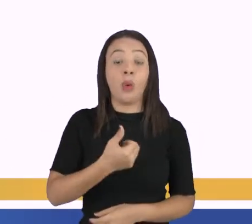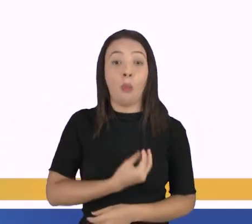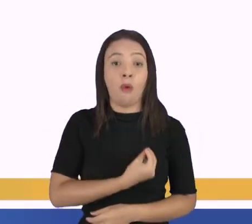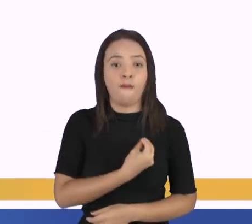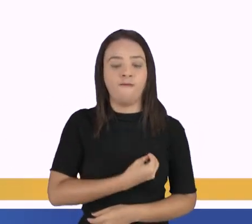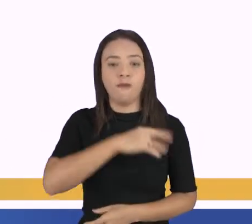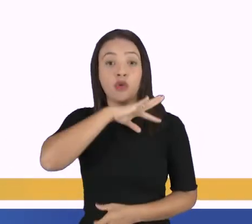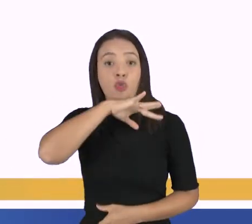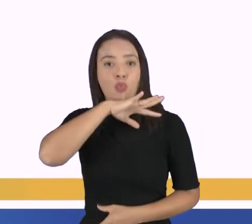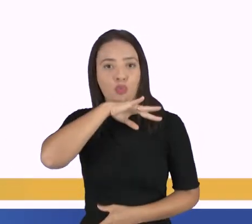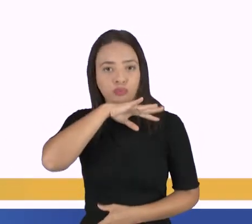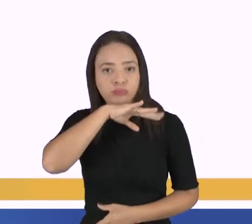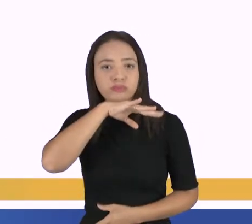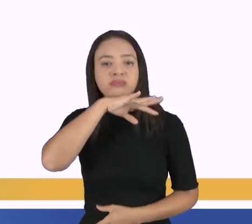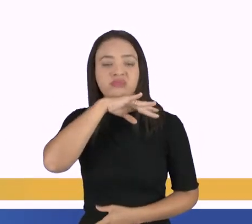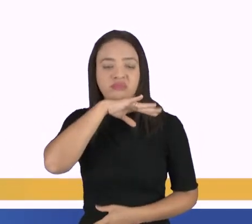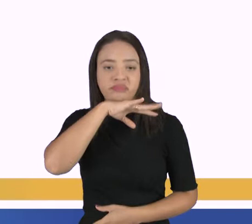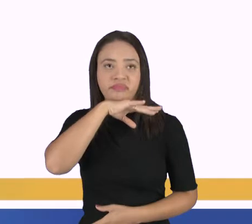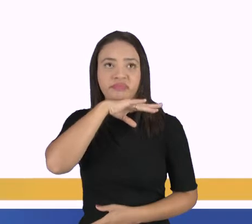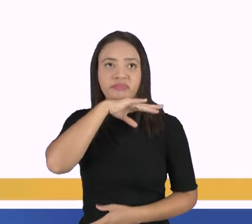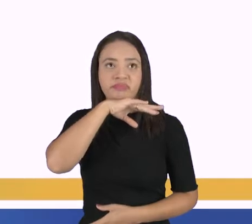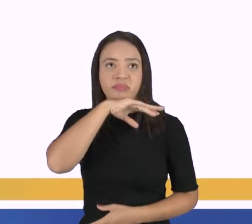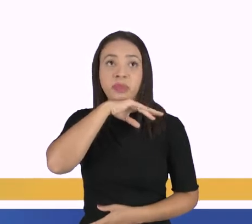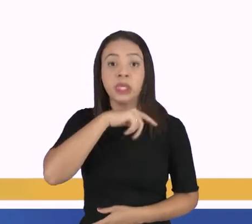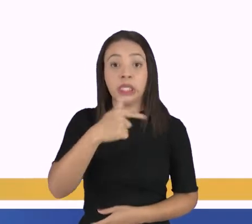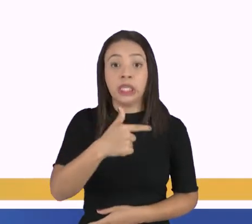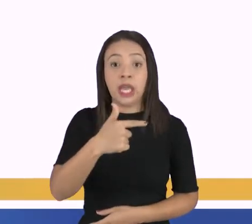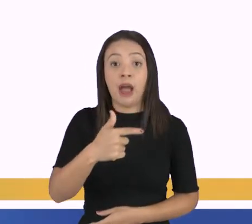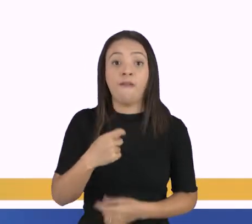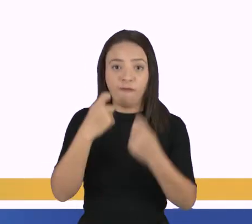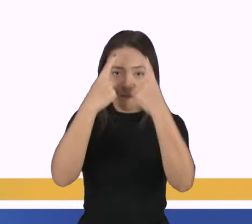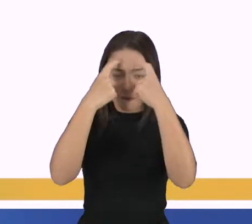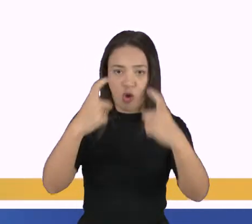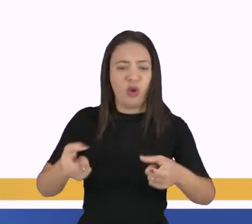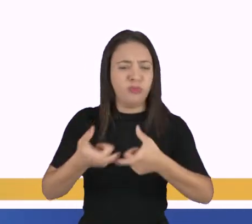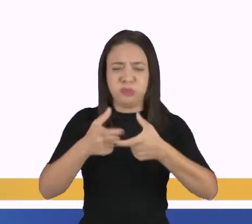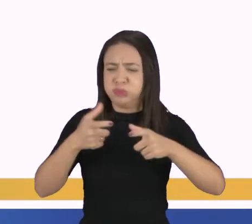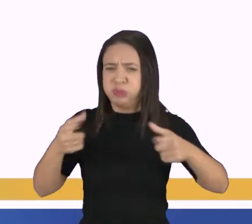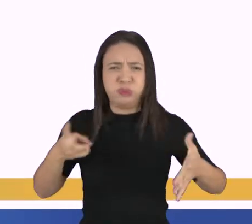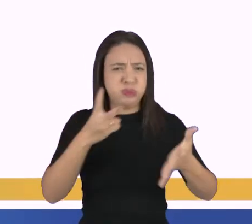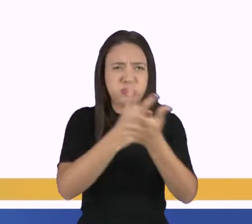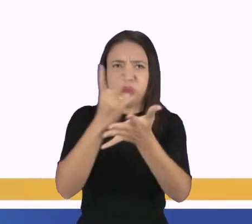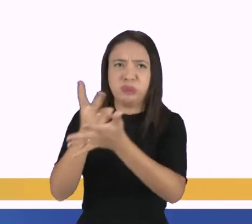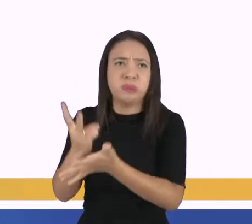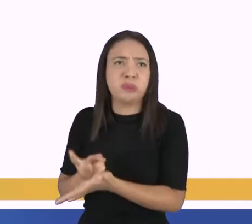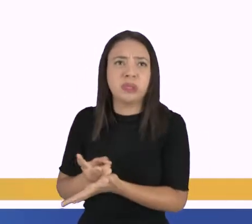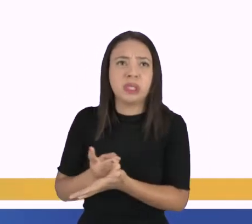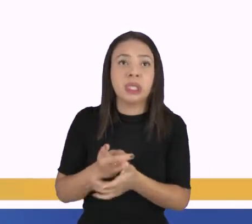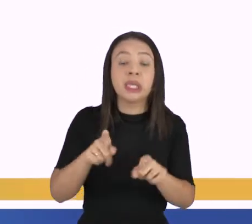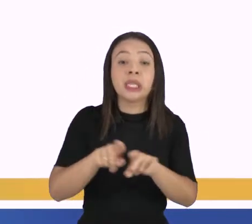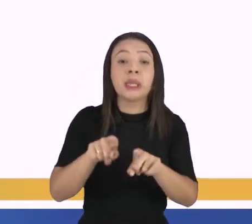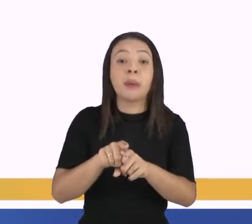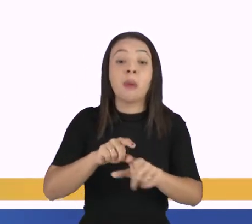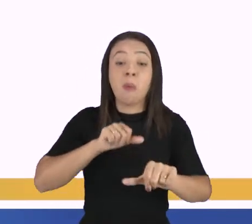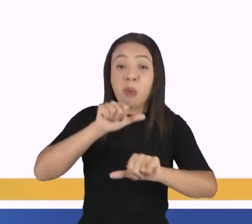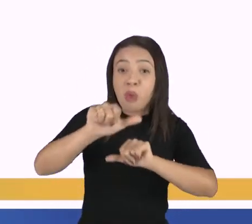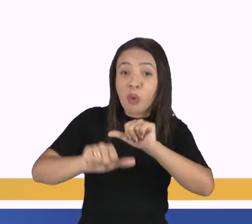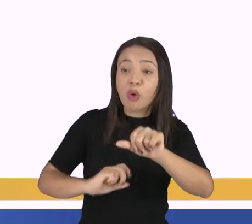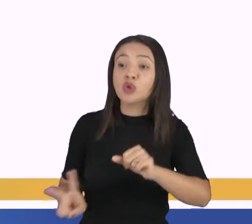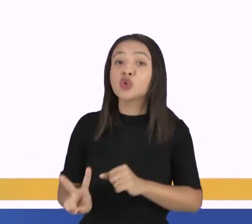degradante, né? Aumento da violência, mudanças de valores morais,